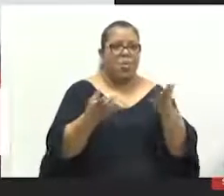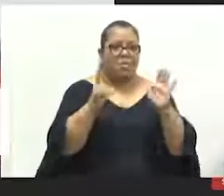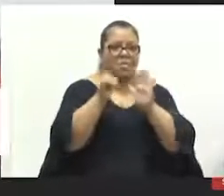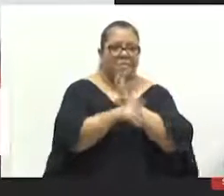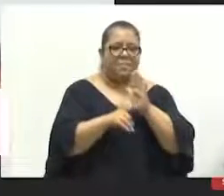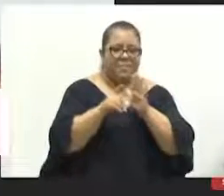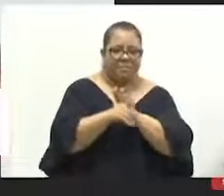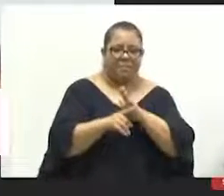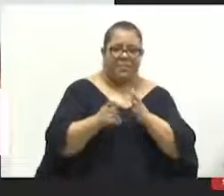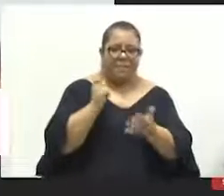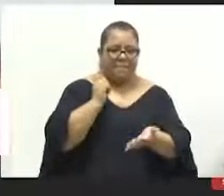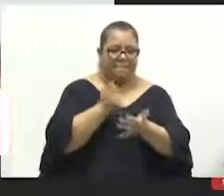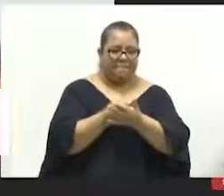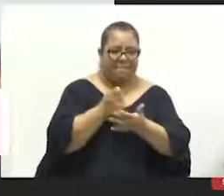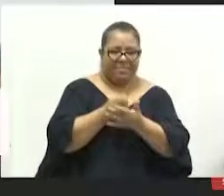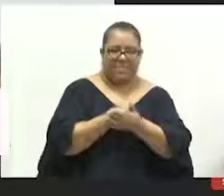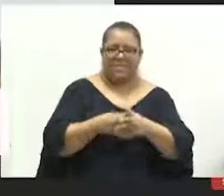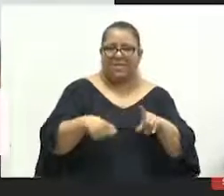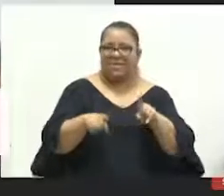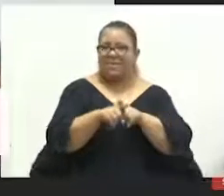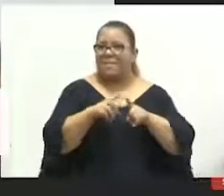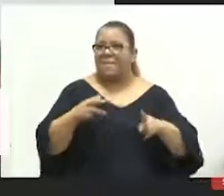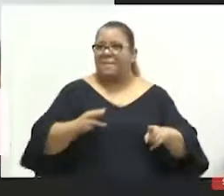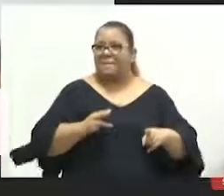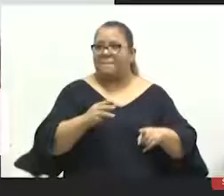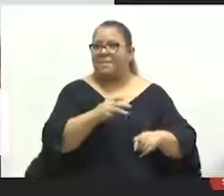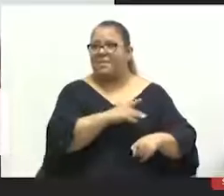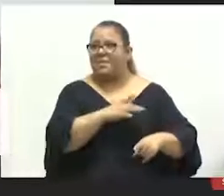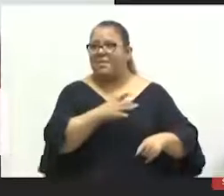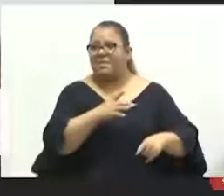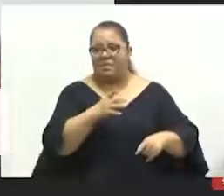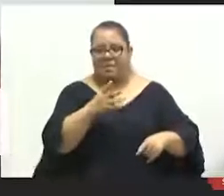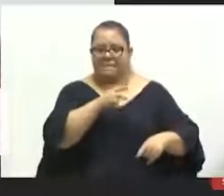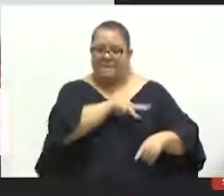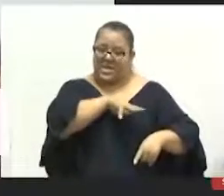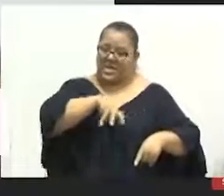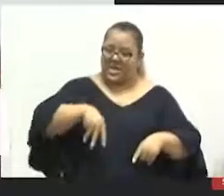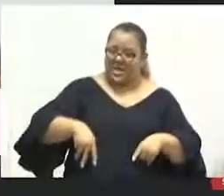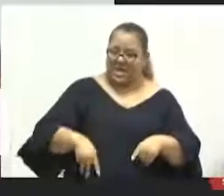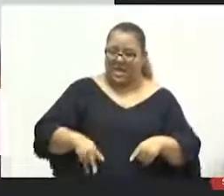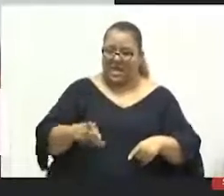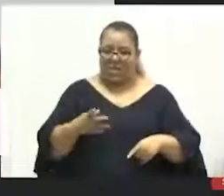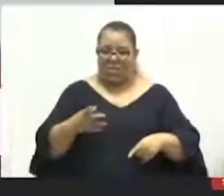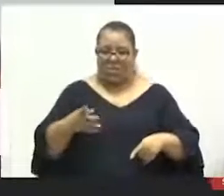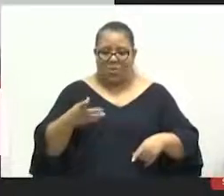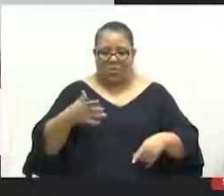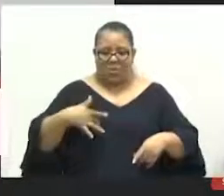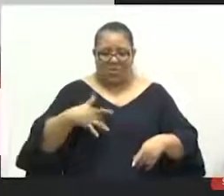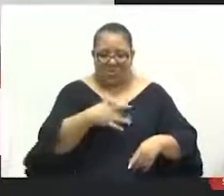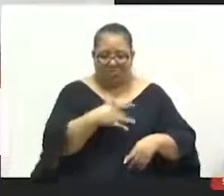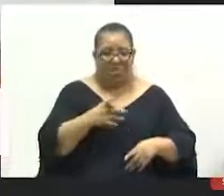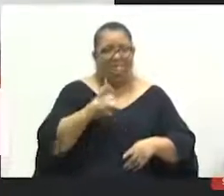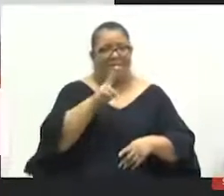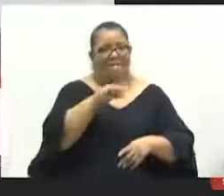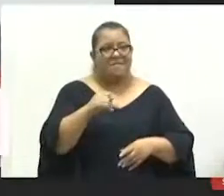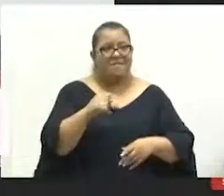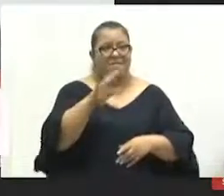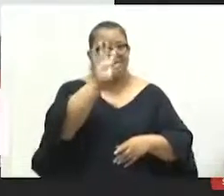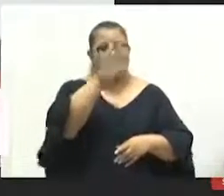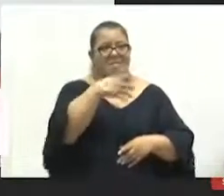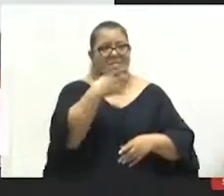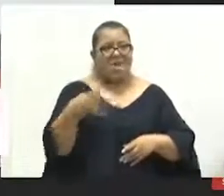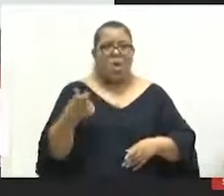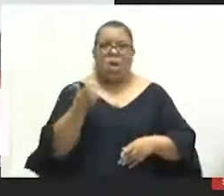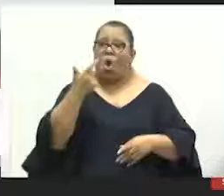financiamento, porque o Ministério da Saúde, já há mais de 15 anos, ele vem dizendo que ele não vai mais atualizar a tabela, que vai buscar uma